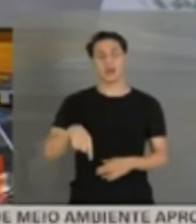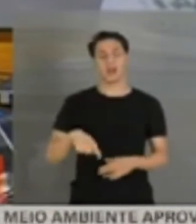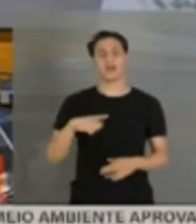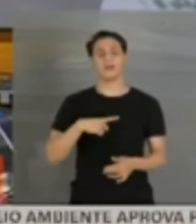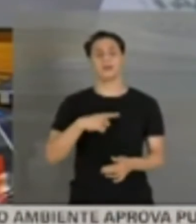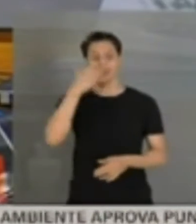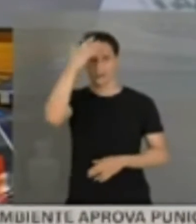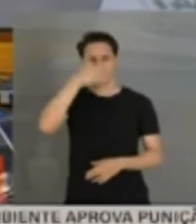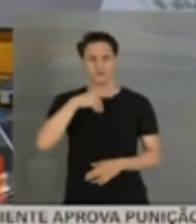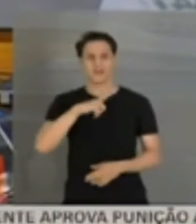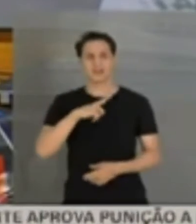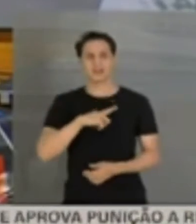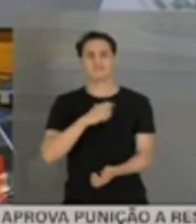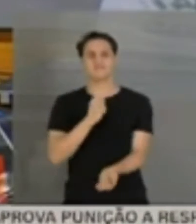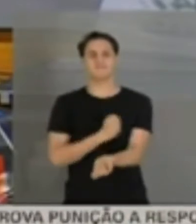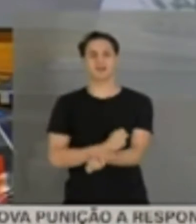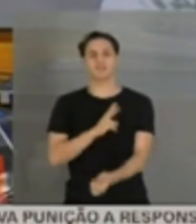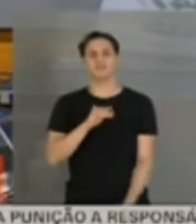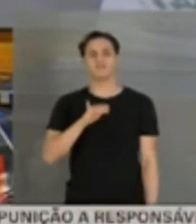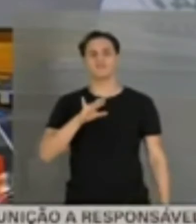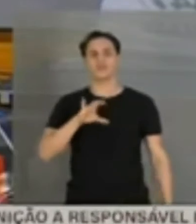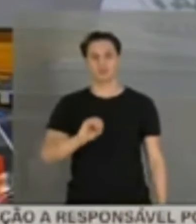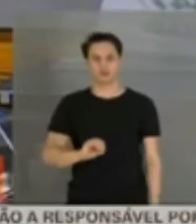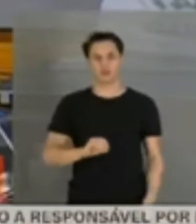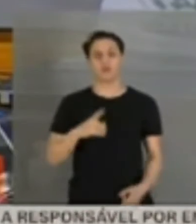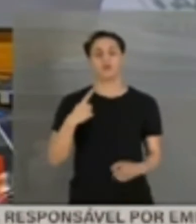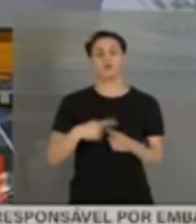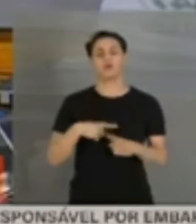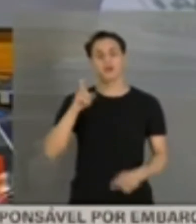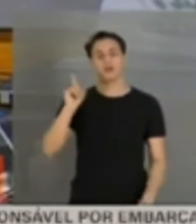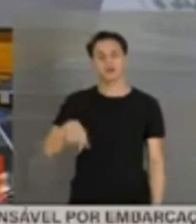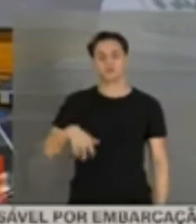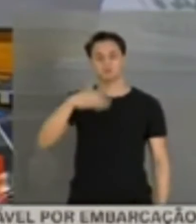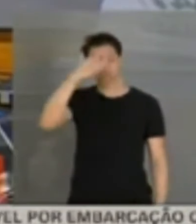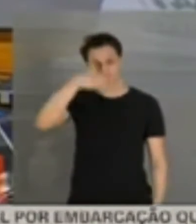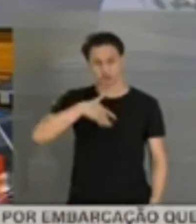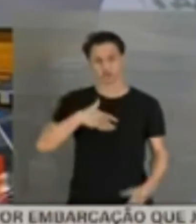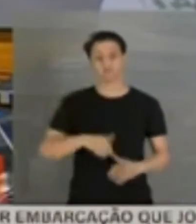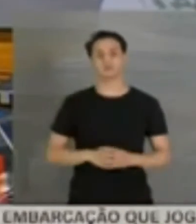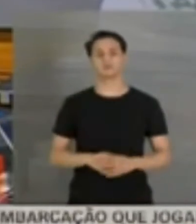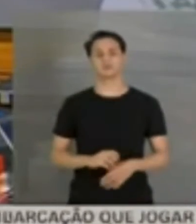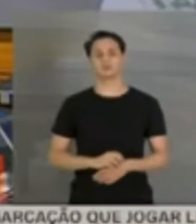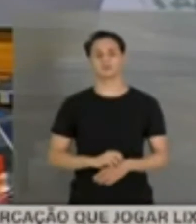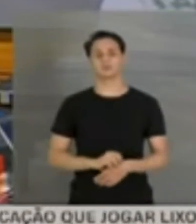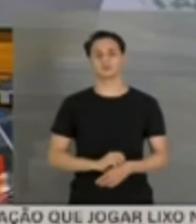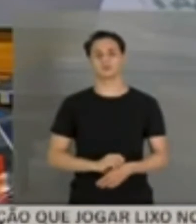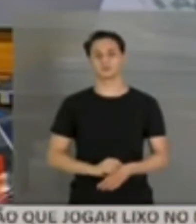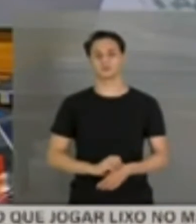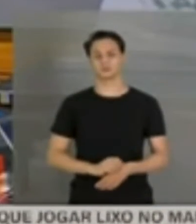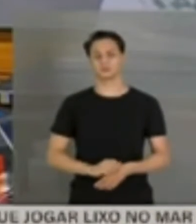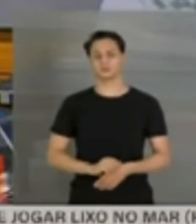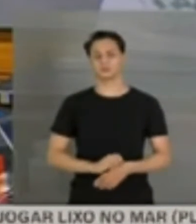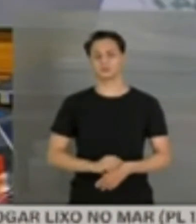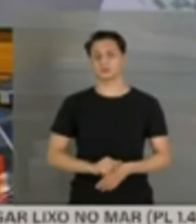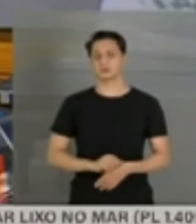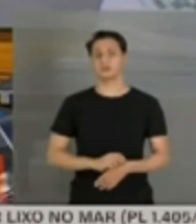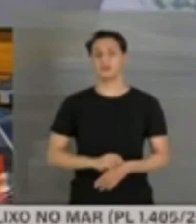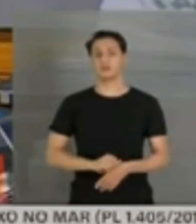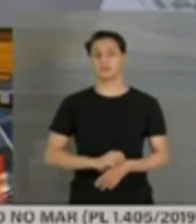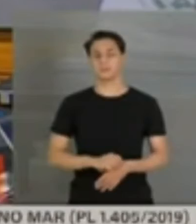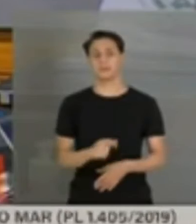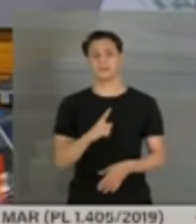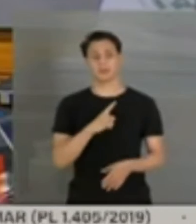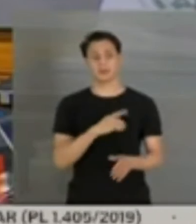vício, porque são provas que, embora resguardadas por sigilo,